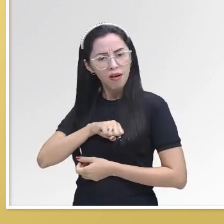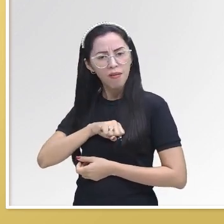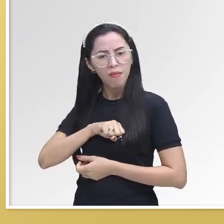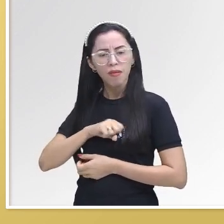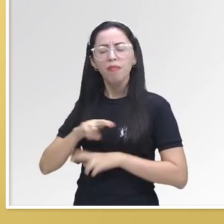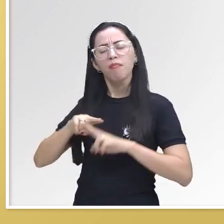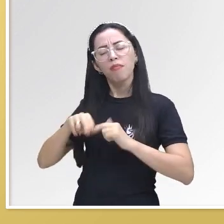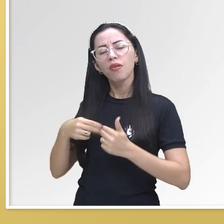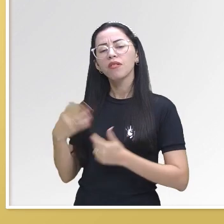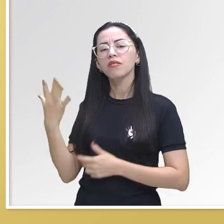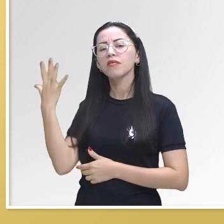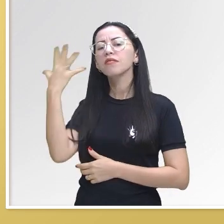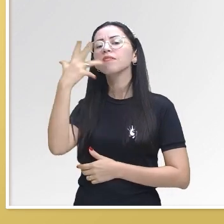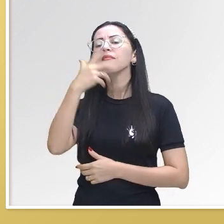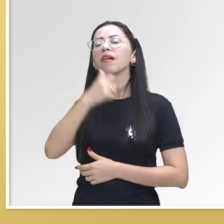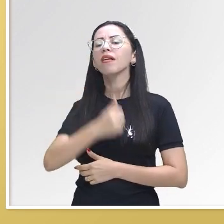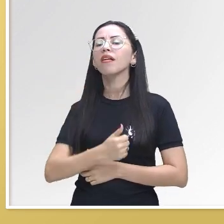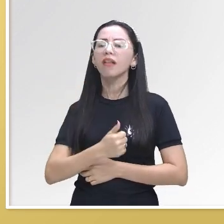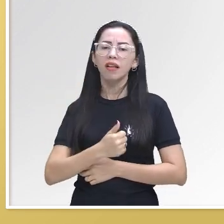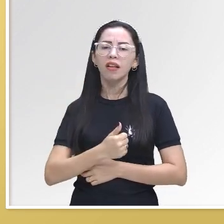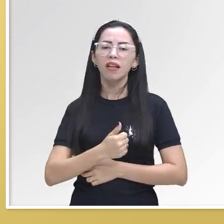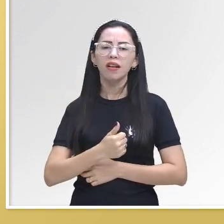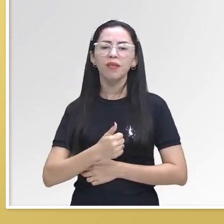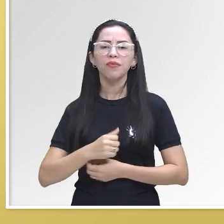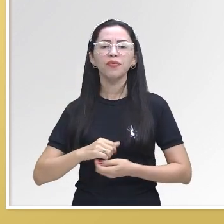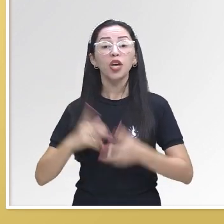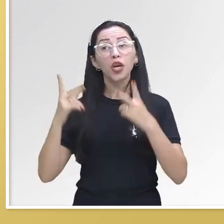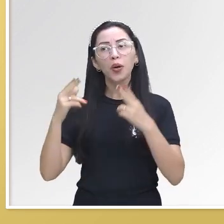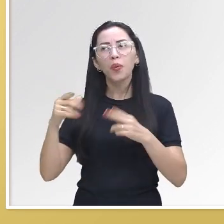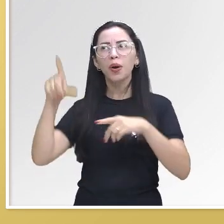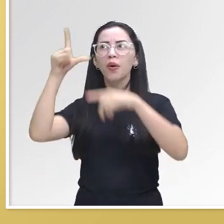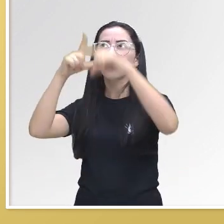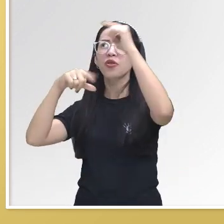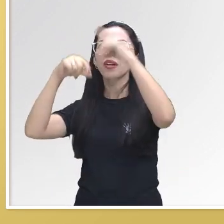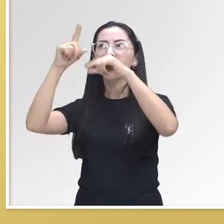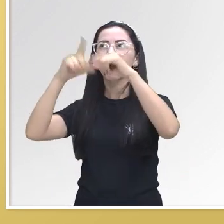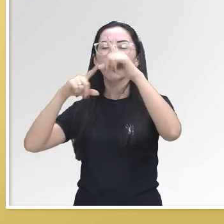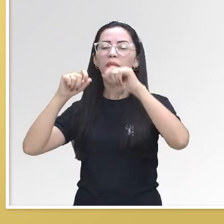belo, muito mais belo que a estrela da manhã.